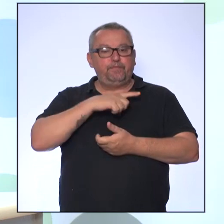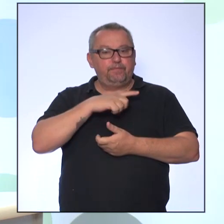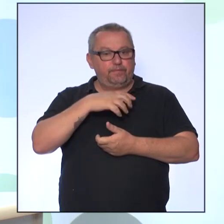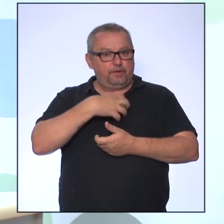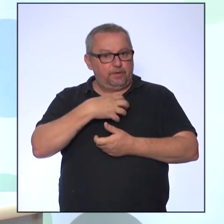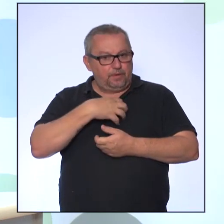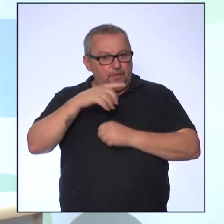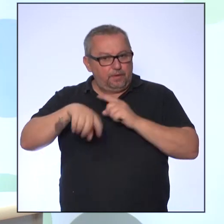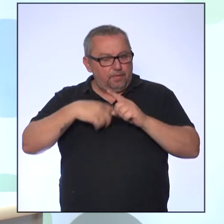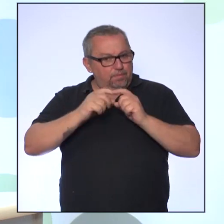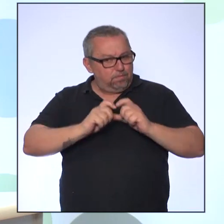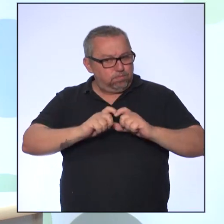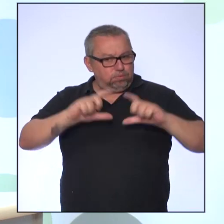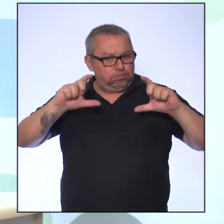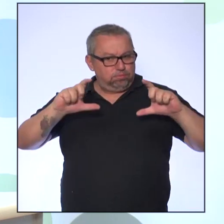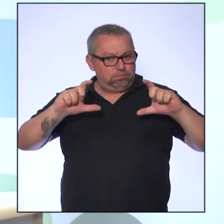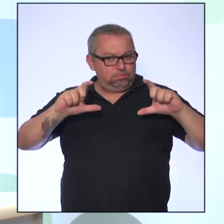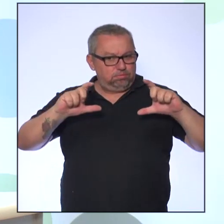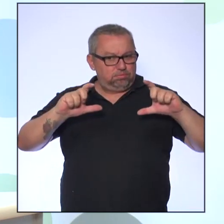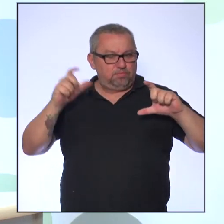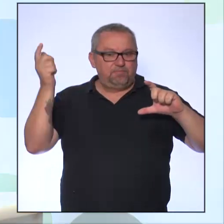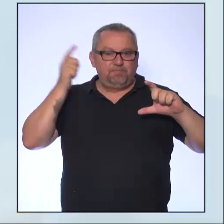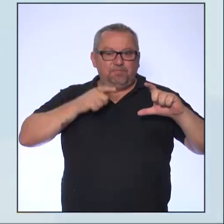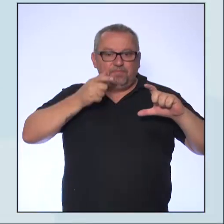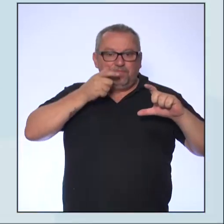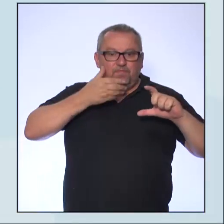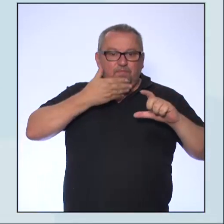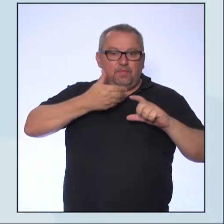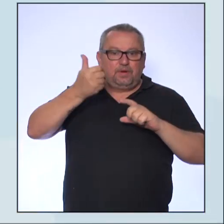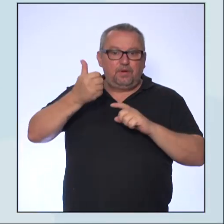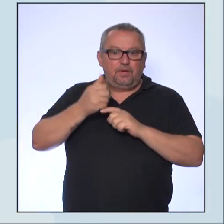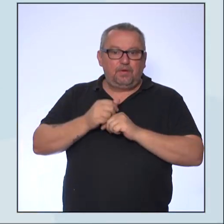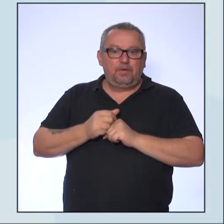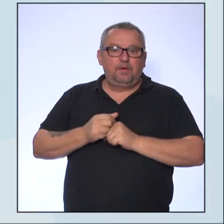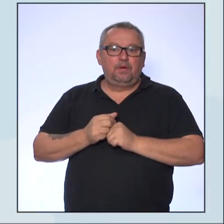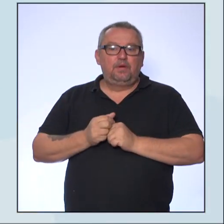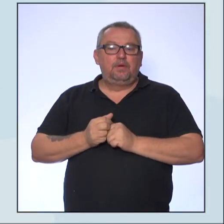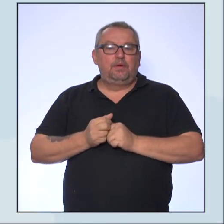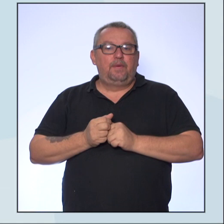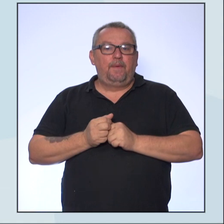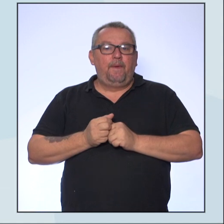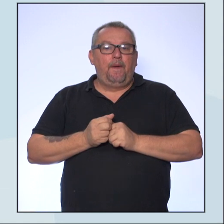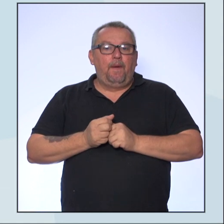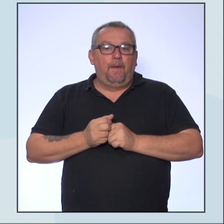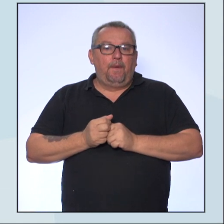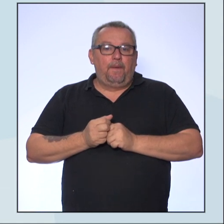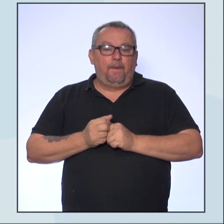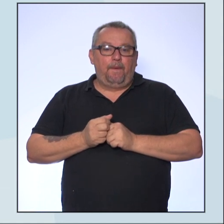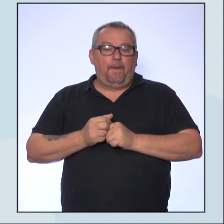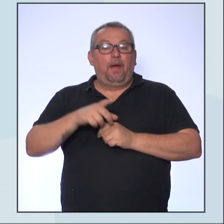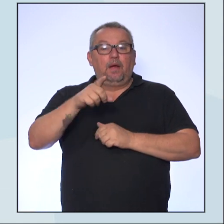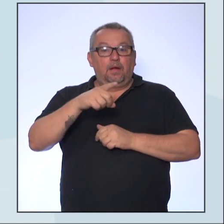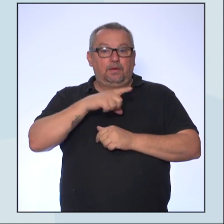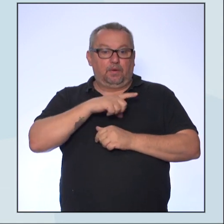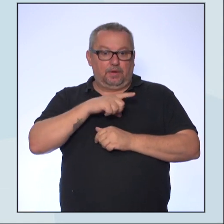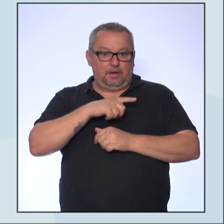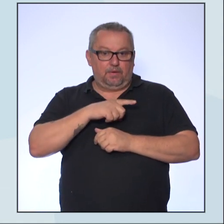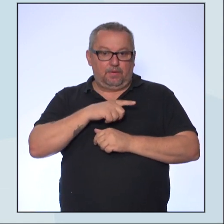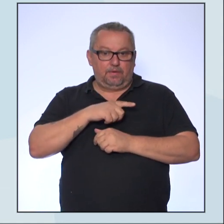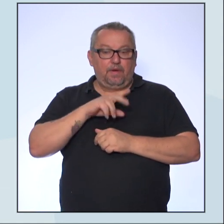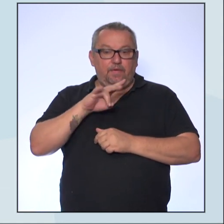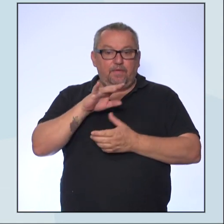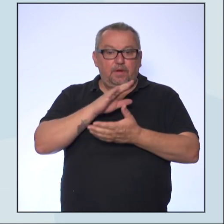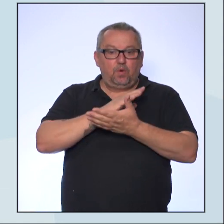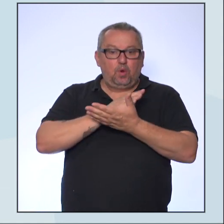pouquinho mais ampliada, que eu acho que vocês conseguem até enxergar um pouquinho melhor e já está as perguntas, né, Rafa? Sim. Então tá lá. Ele vai